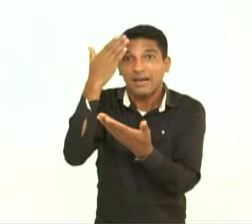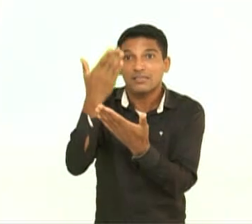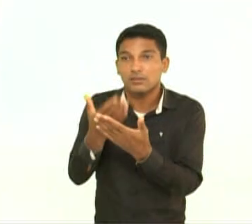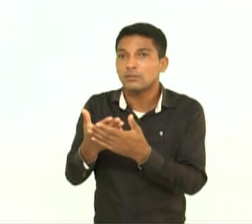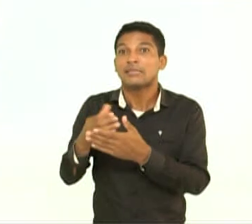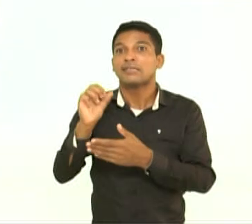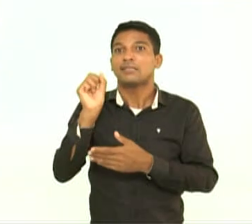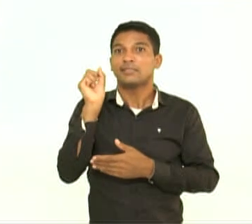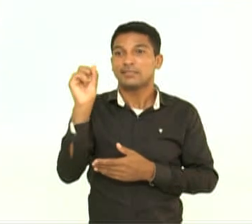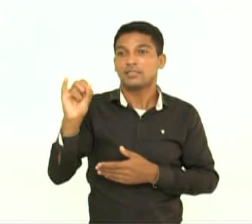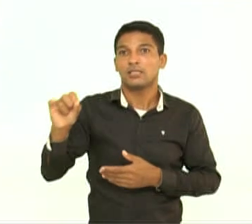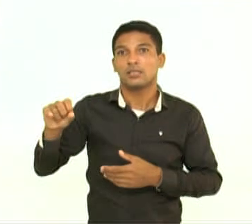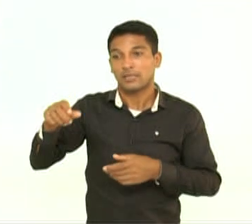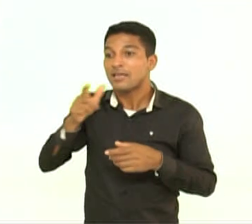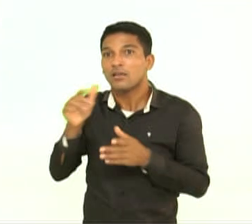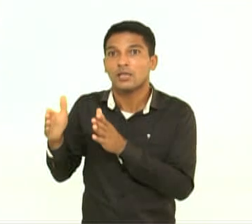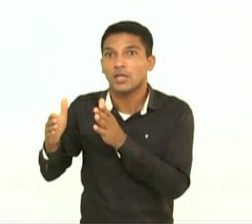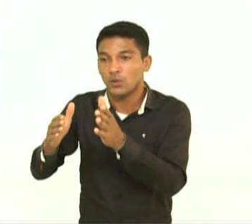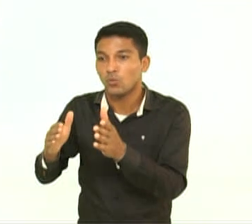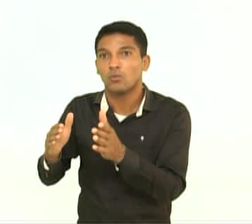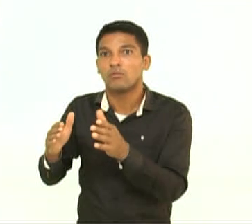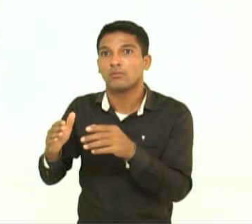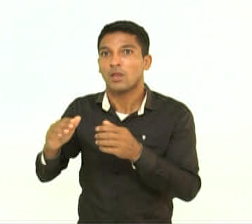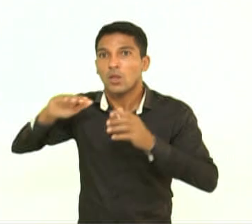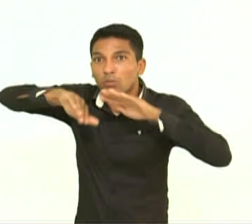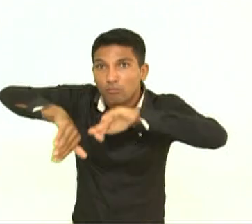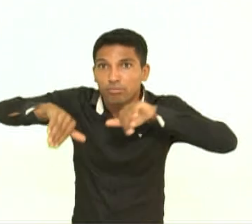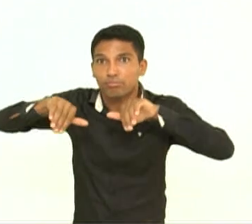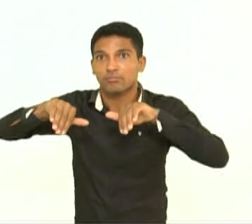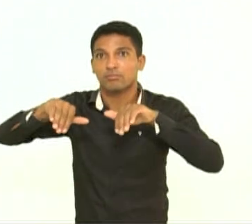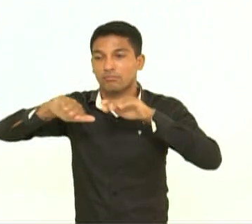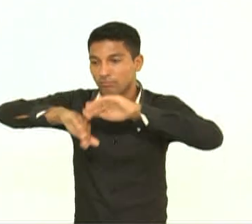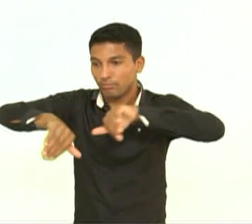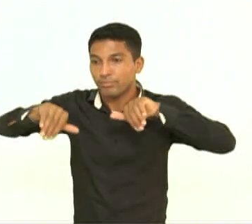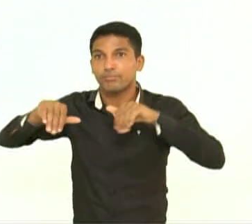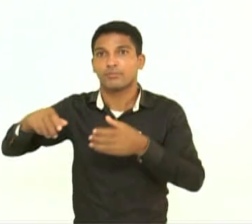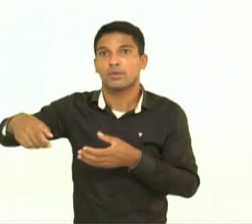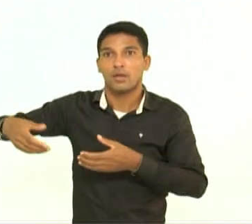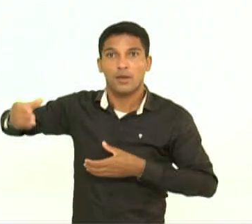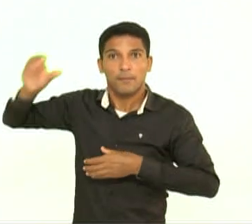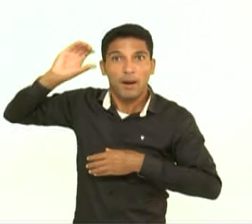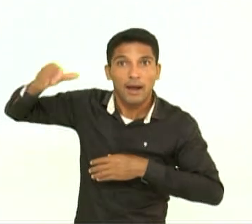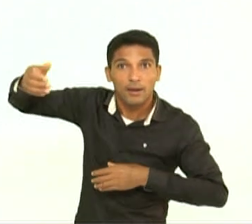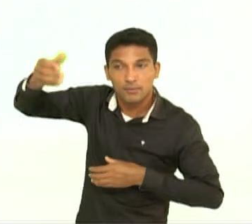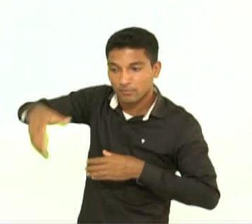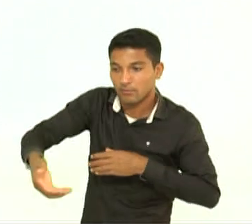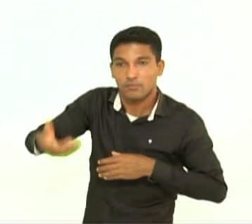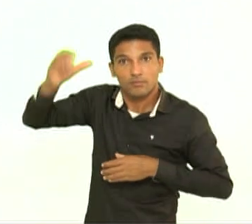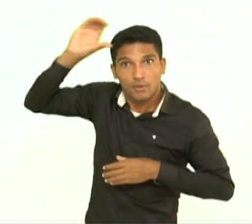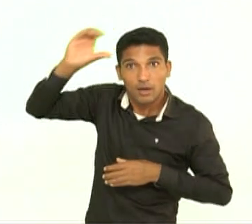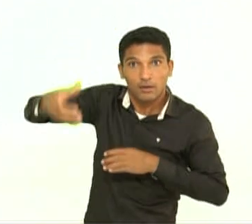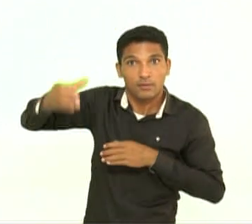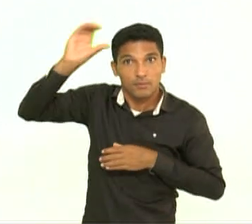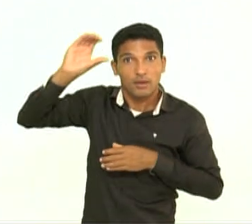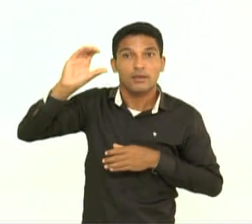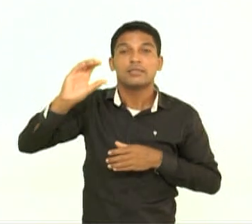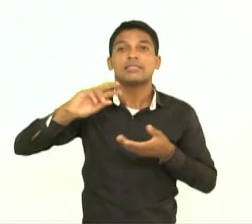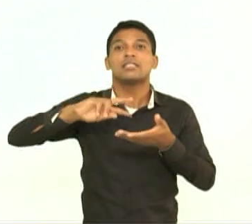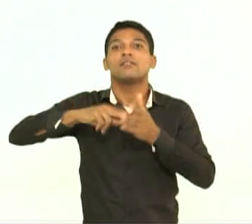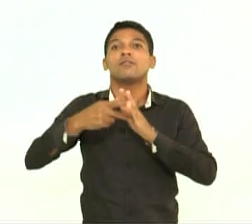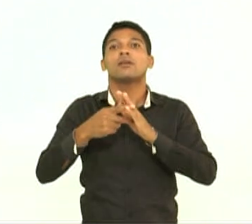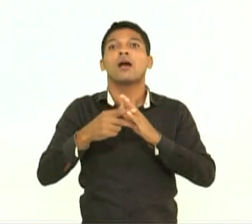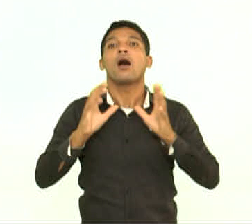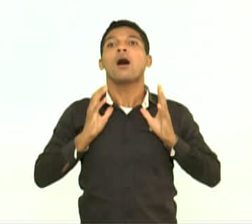imagens, então muitas flores, colares de flores, pessoas com o corpo pintado, com a roupa colorida, muito incenso,